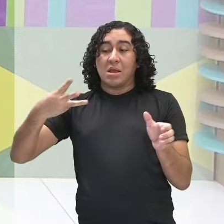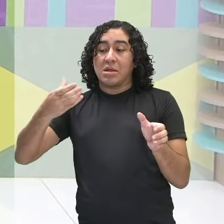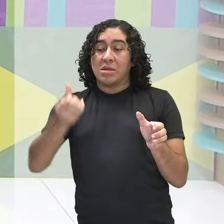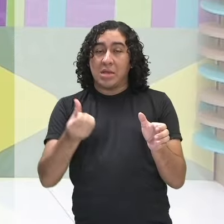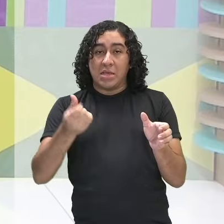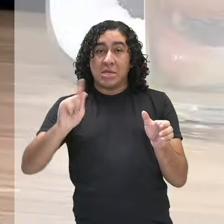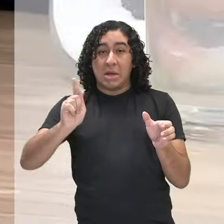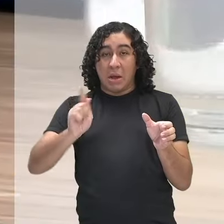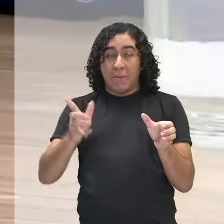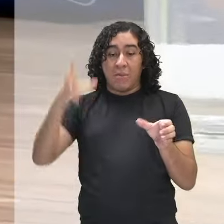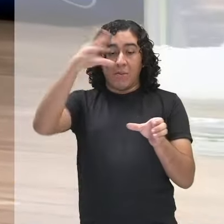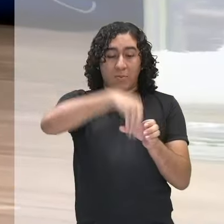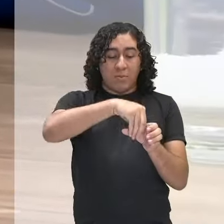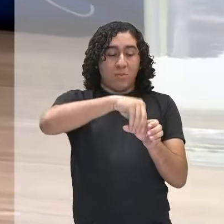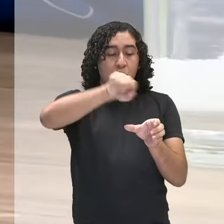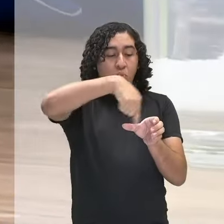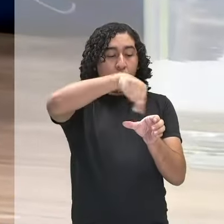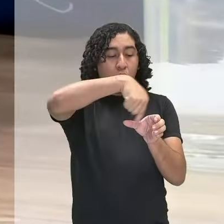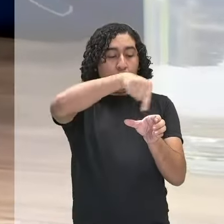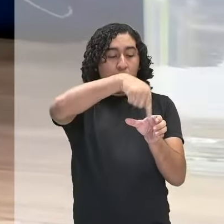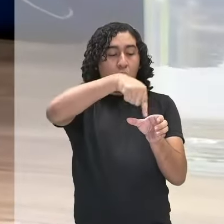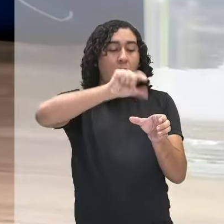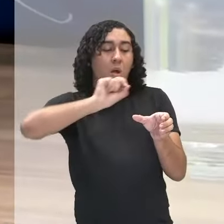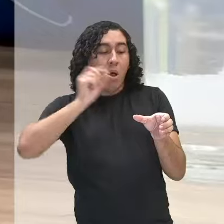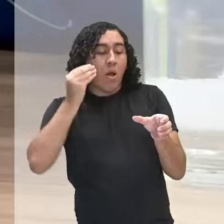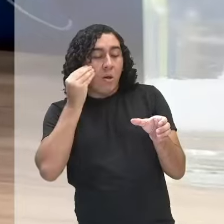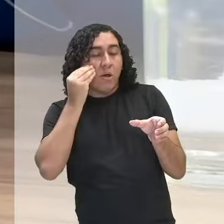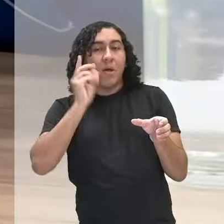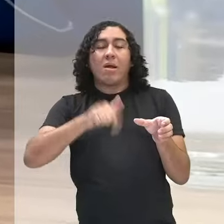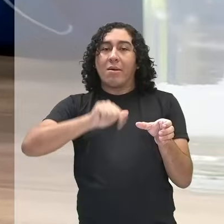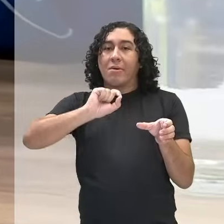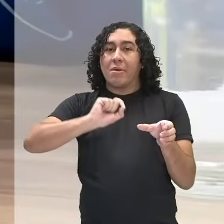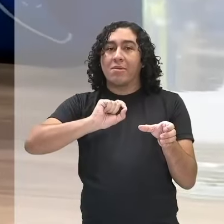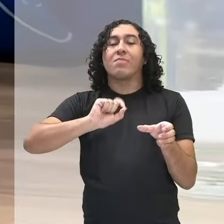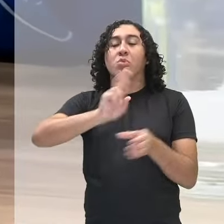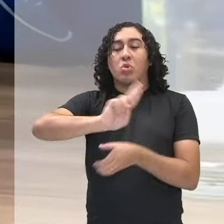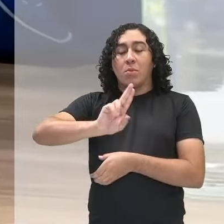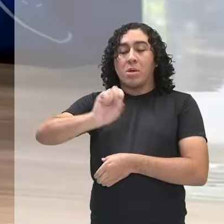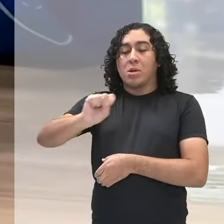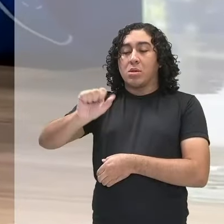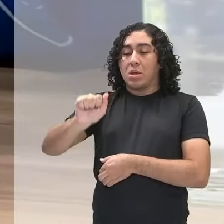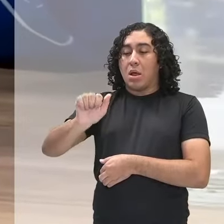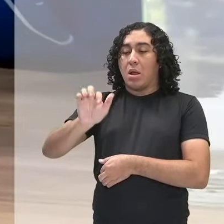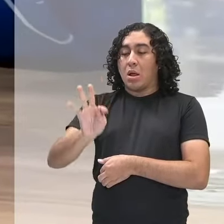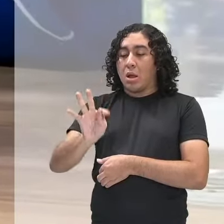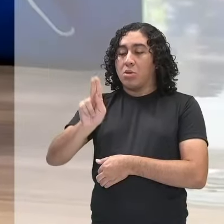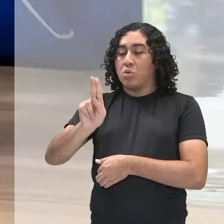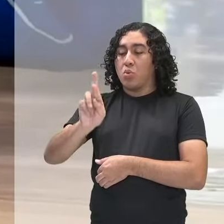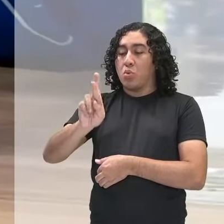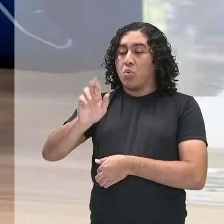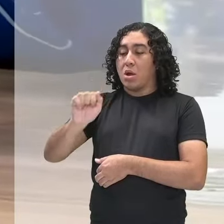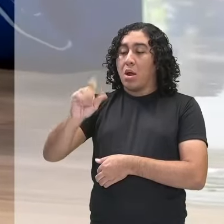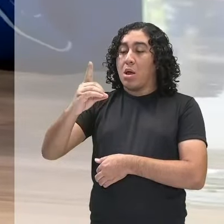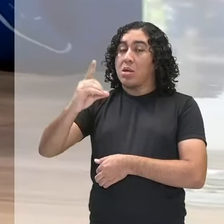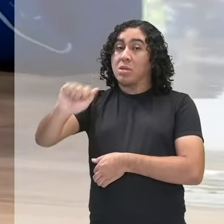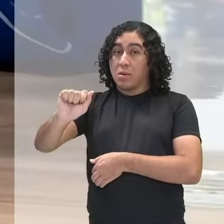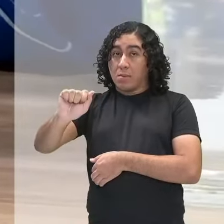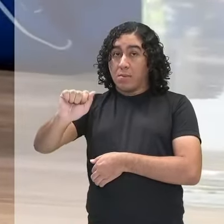100 gramas de água, essa solução vai ser uma solução saturada. Por quê? Porque eu